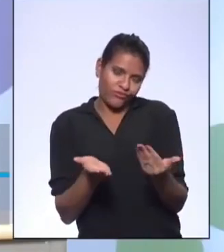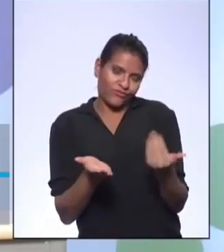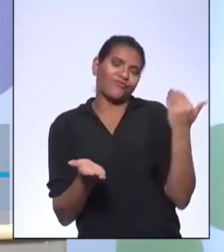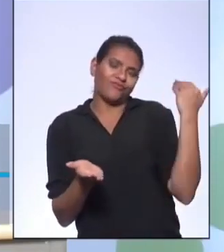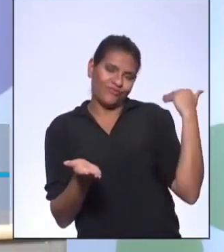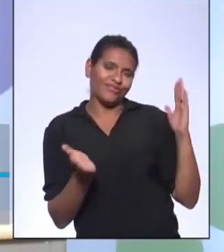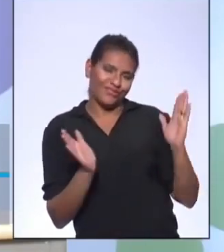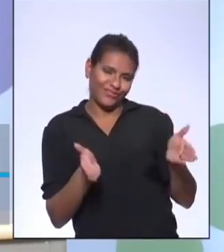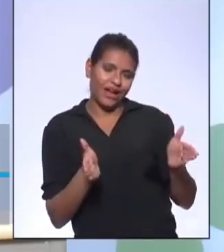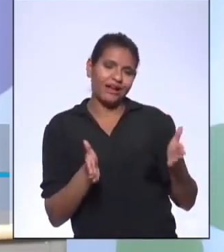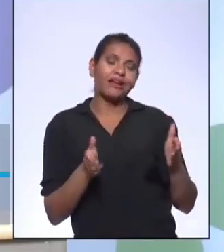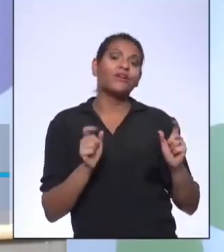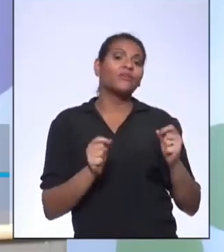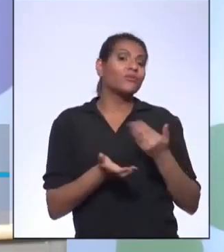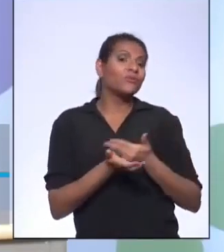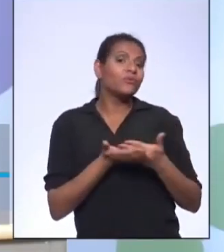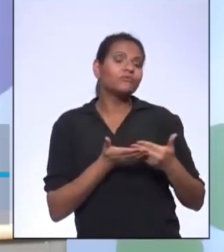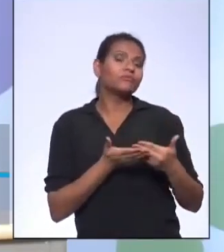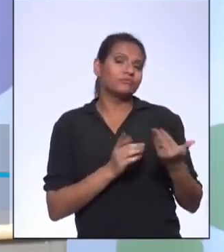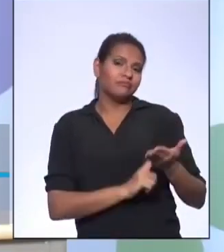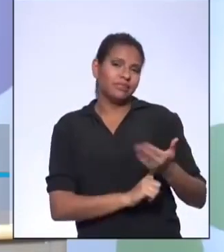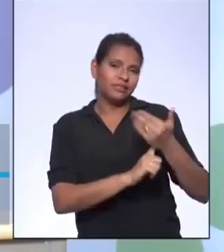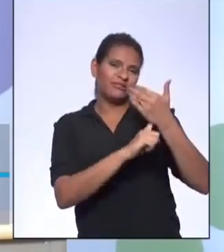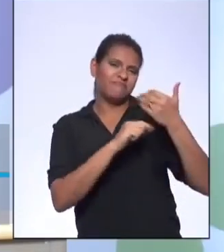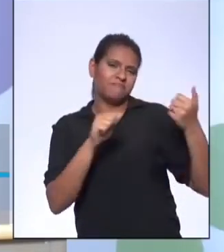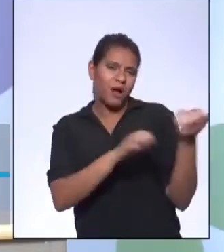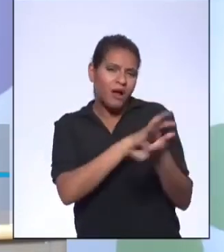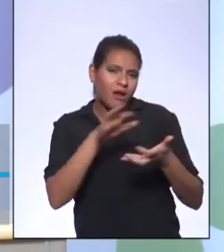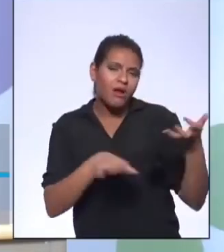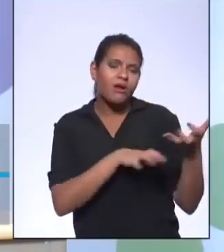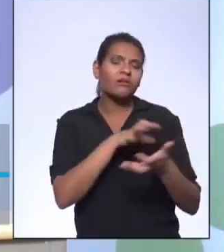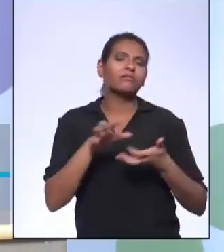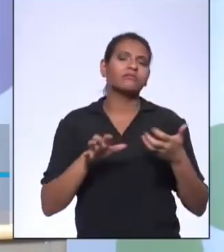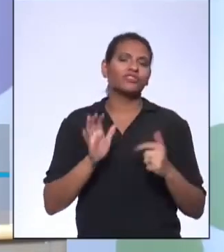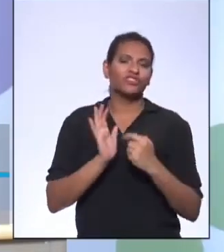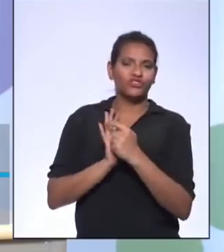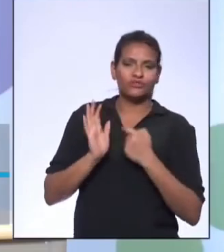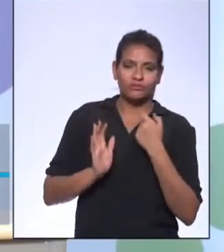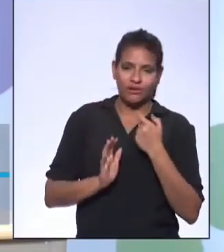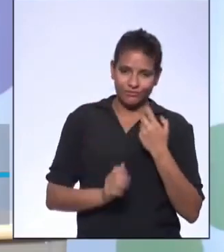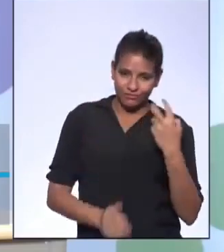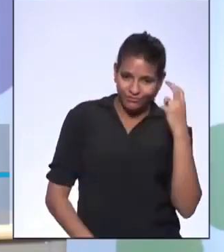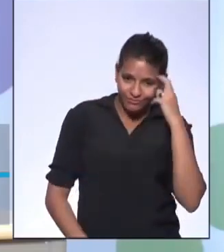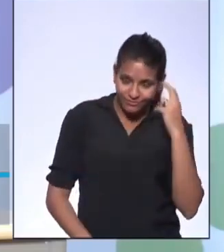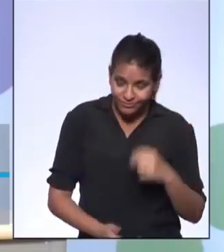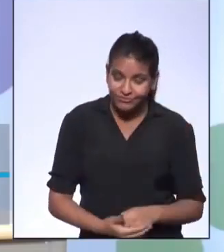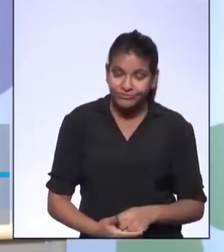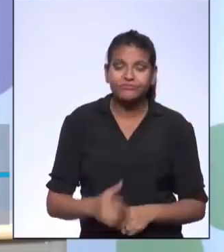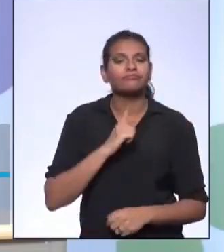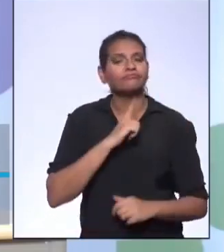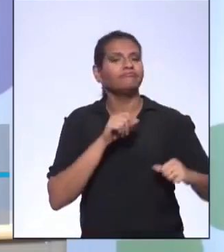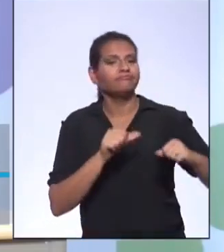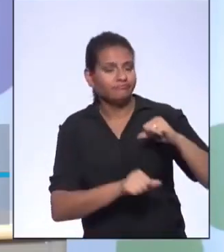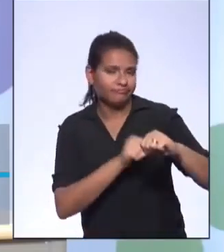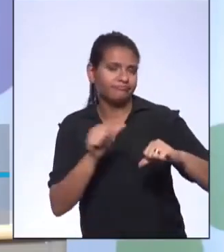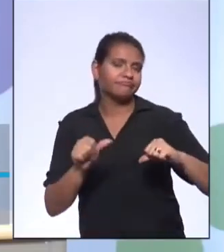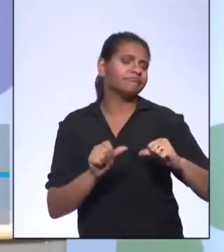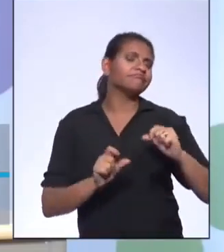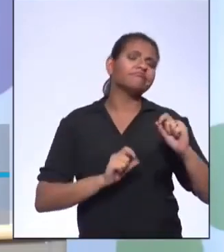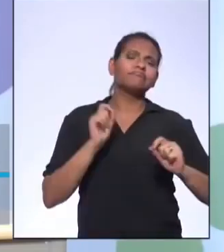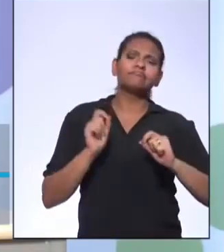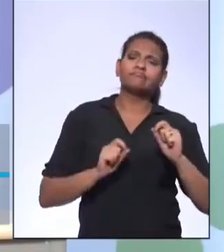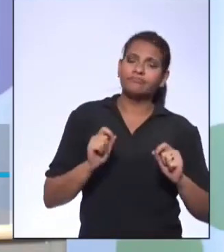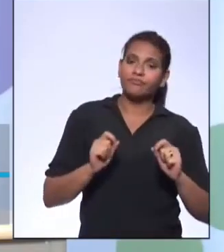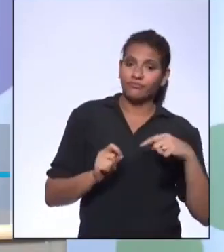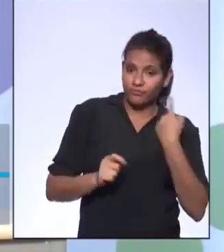a revolução da informática e da cultura digital, nós passamos por uma grande transformação. Transformação essa que